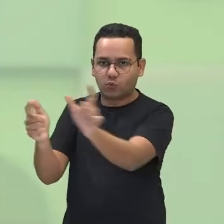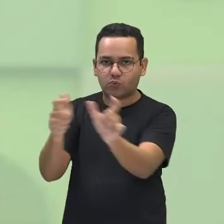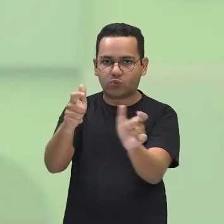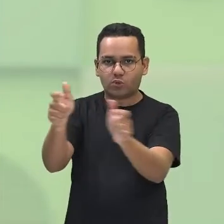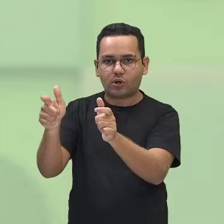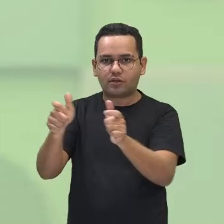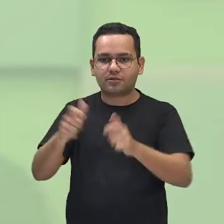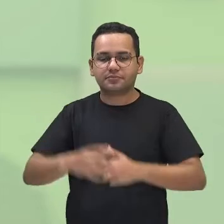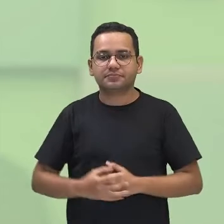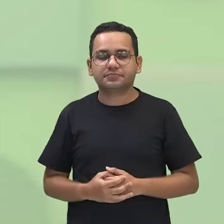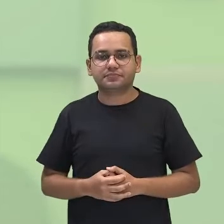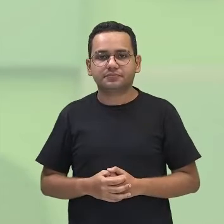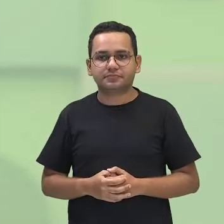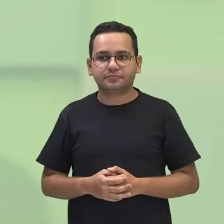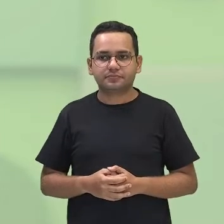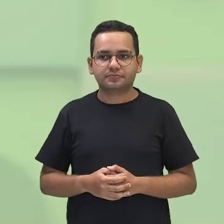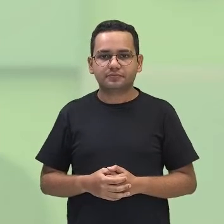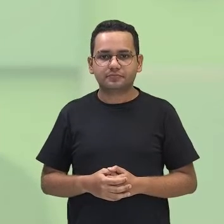esses pinheiros vão